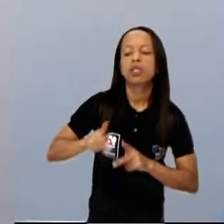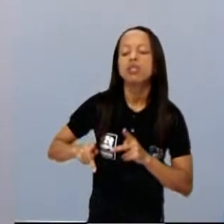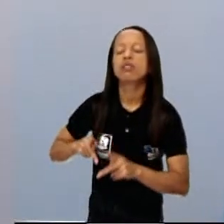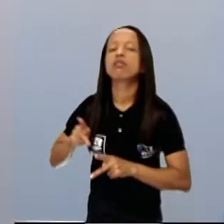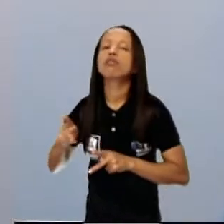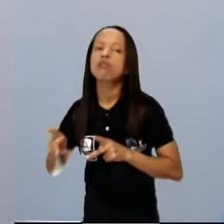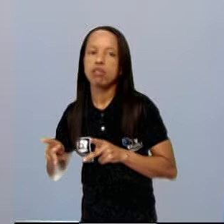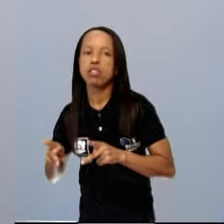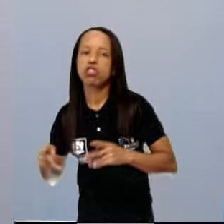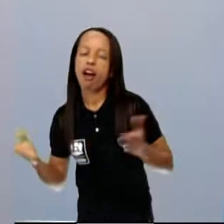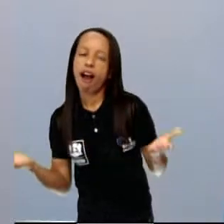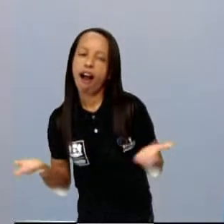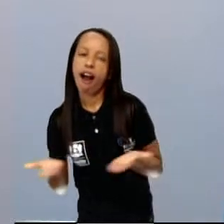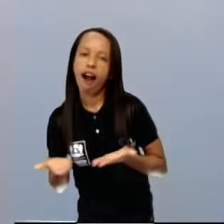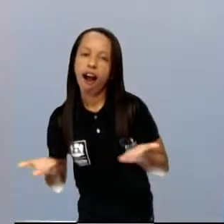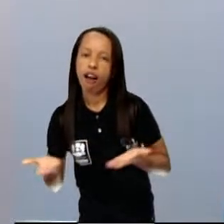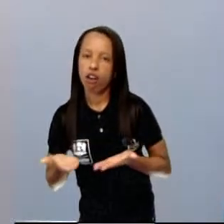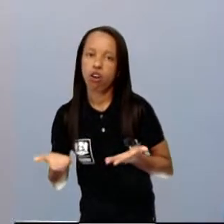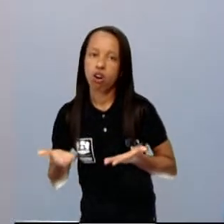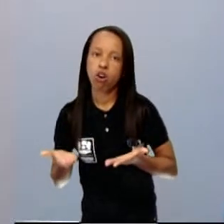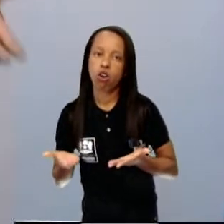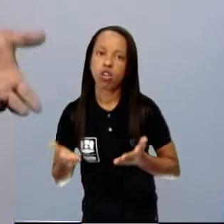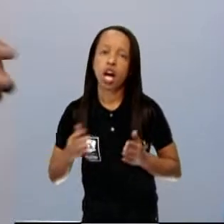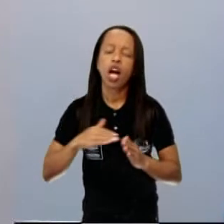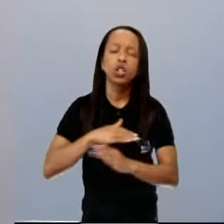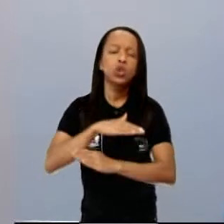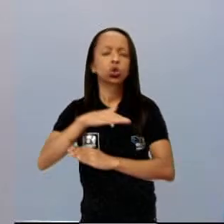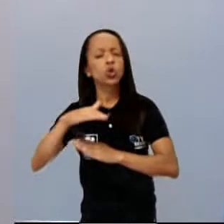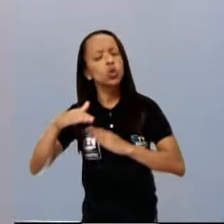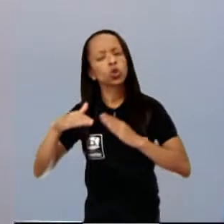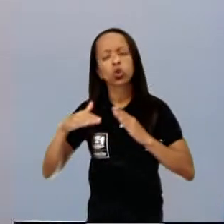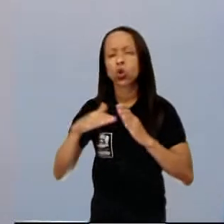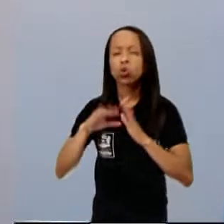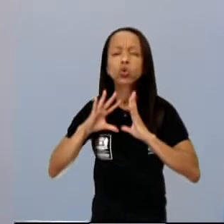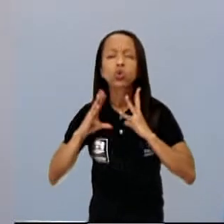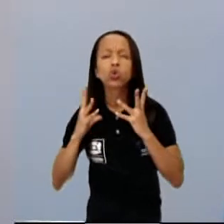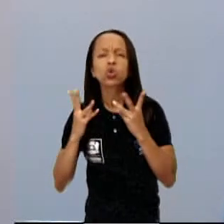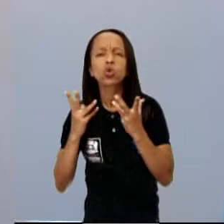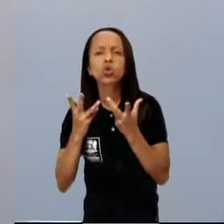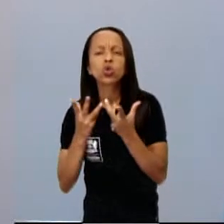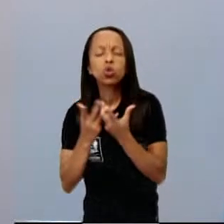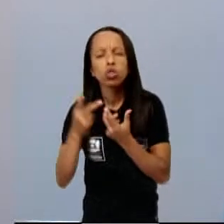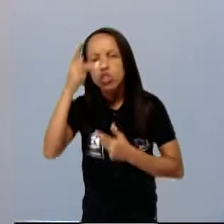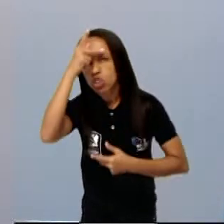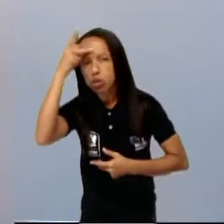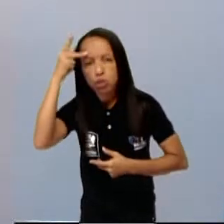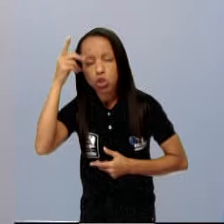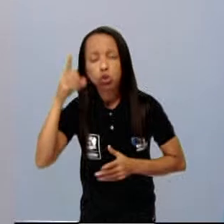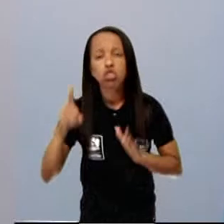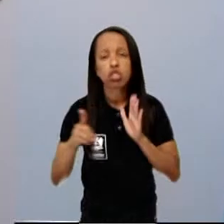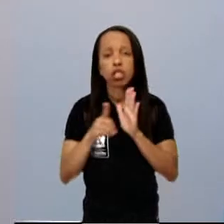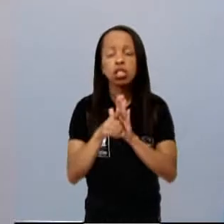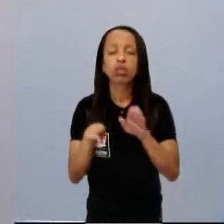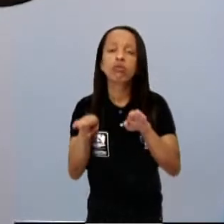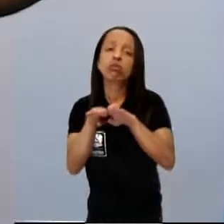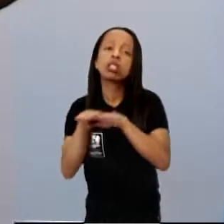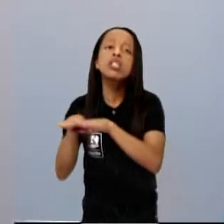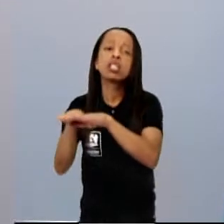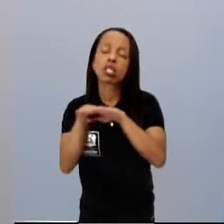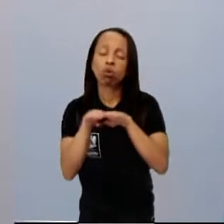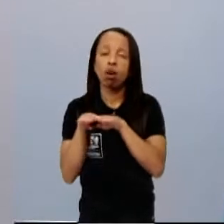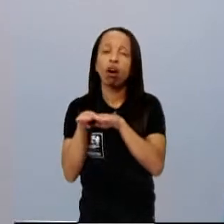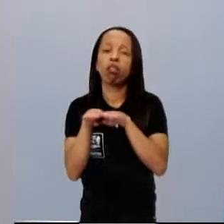Todos os homens têm direitos, não é o direito que o rei acha que tem que ter. Só que lá no interior da França, começou a rolar um